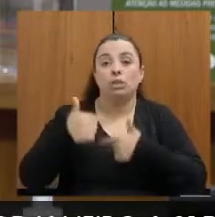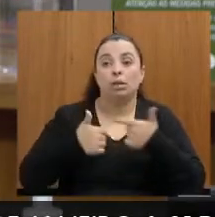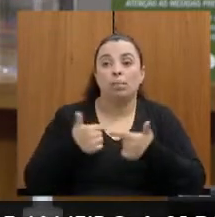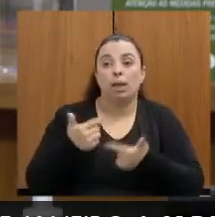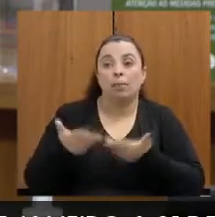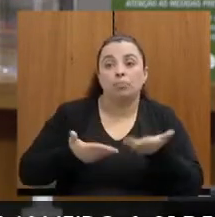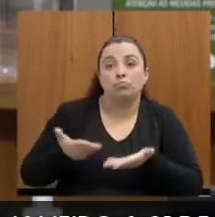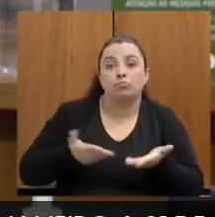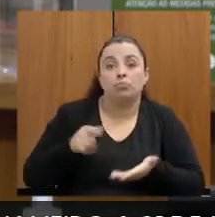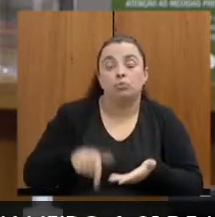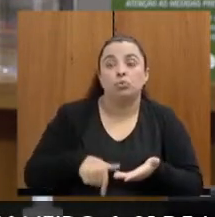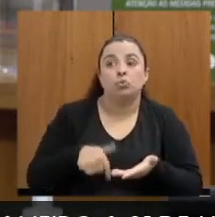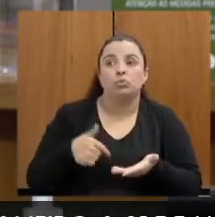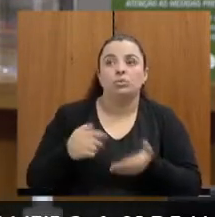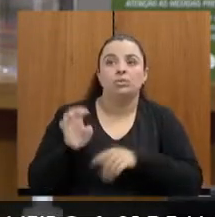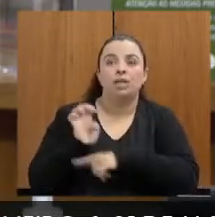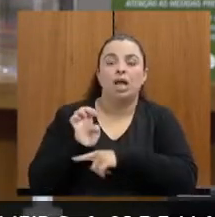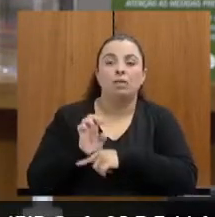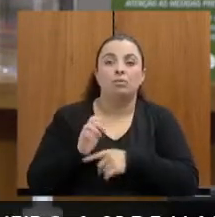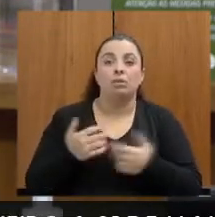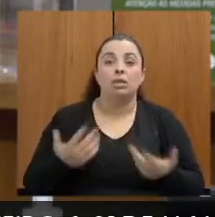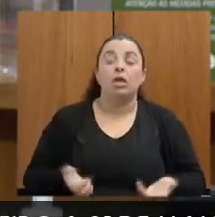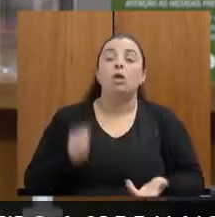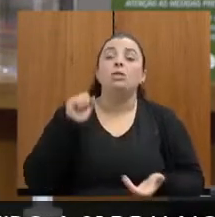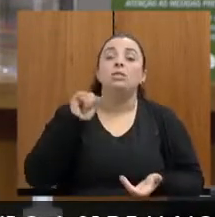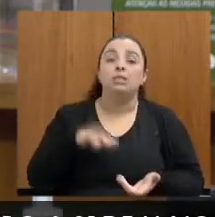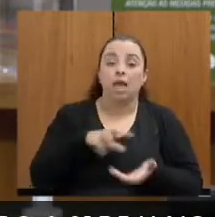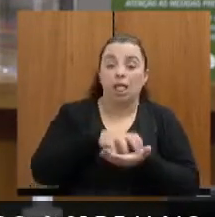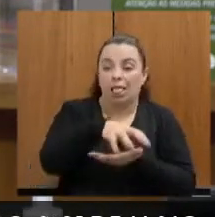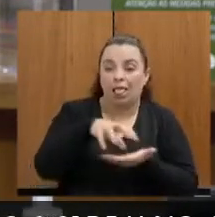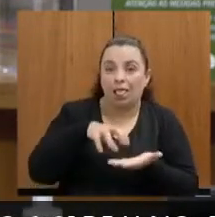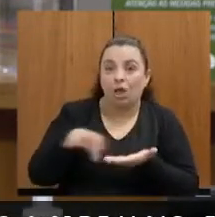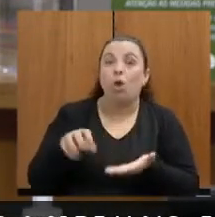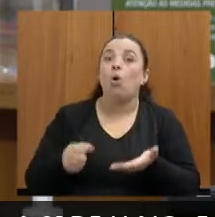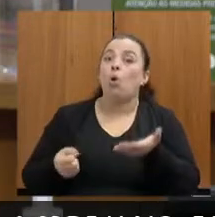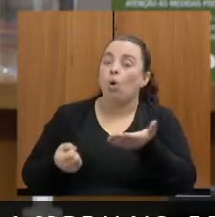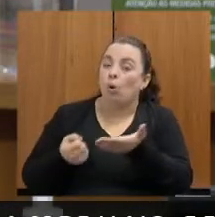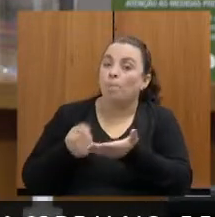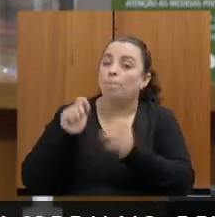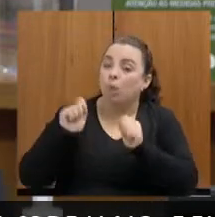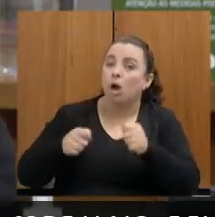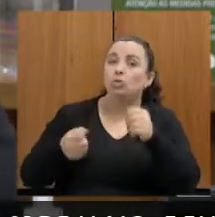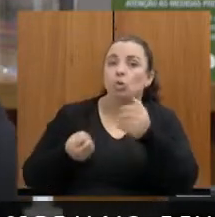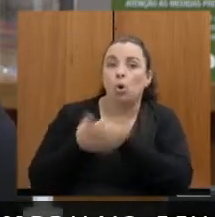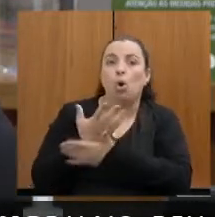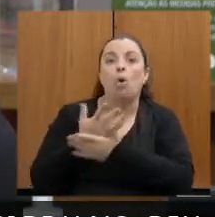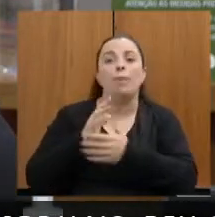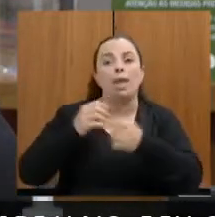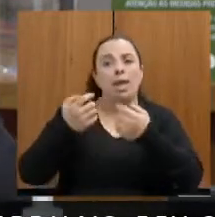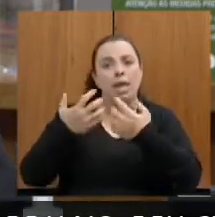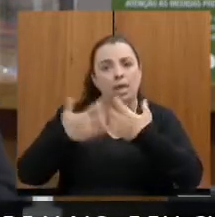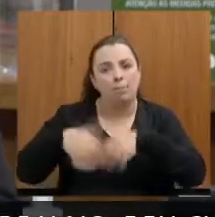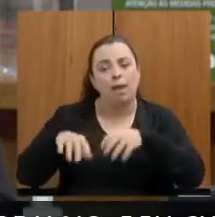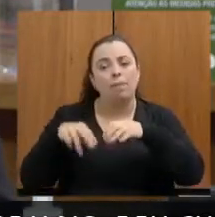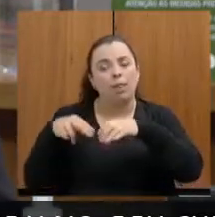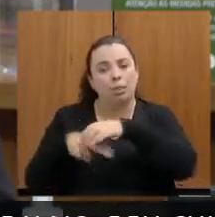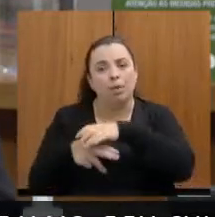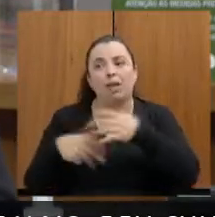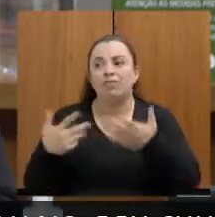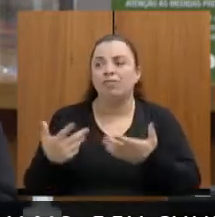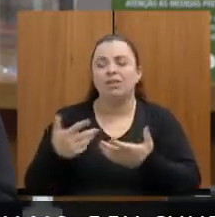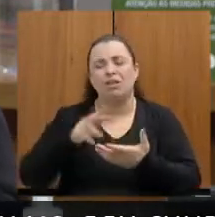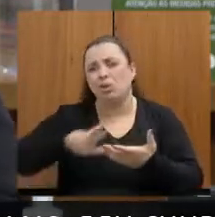social é permitido a compra do serviço de tomografia então isso vai dar muito mais atendimento à população nosso foco